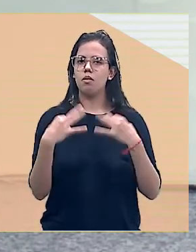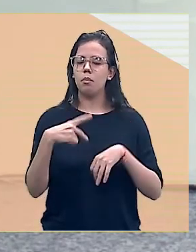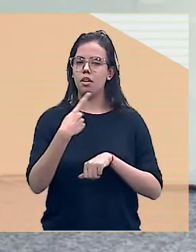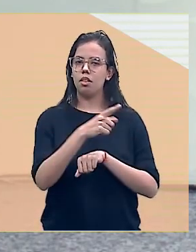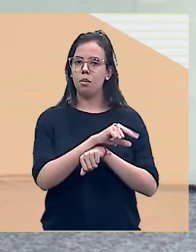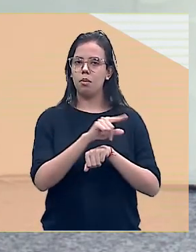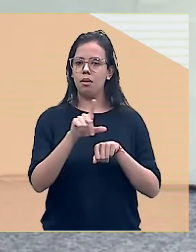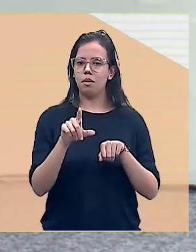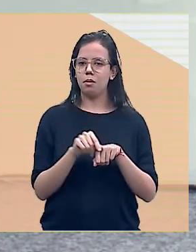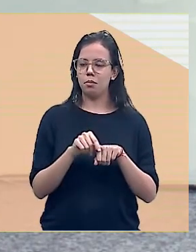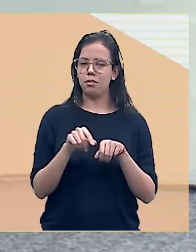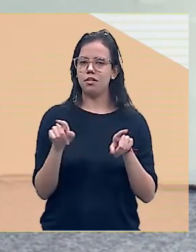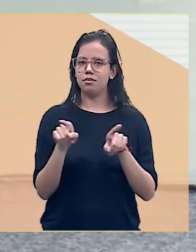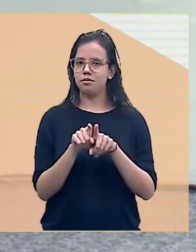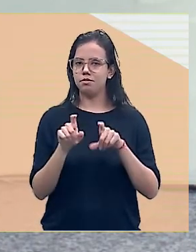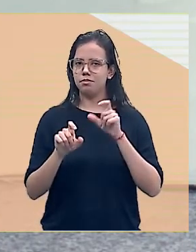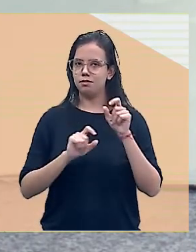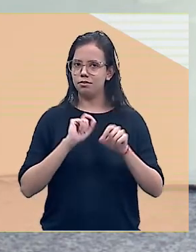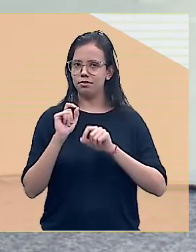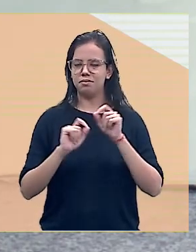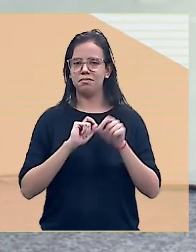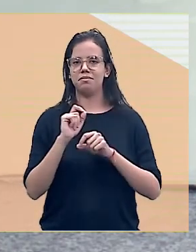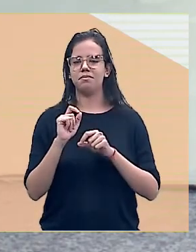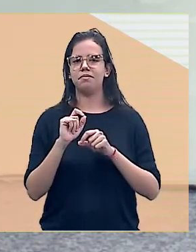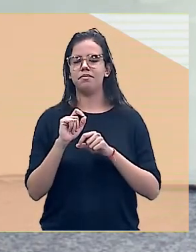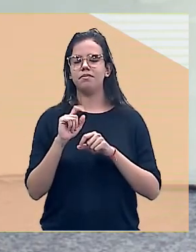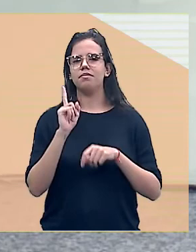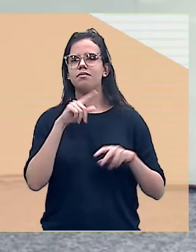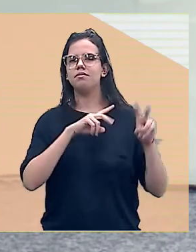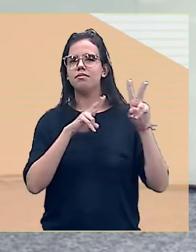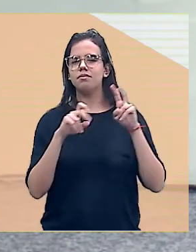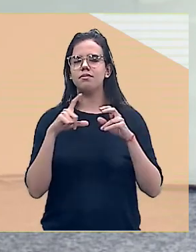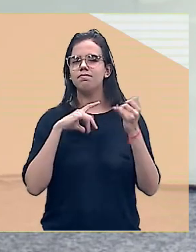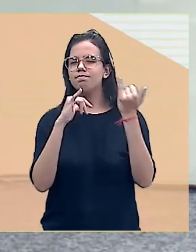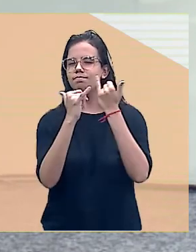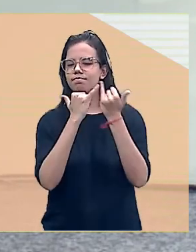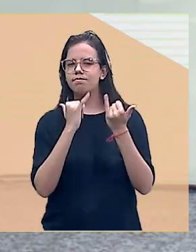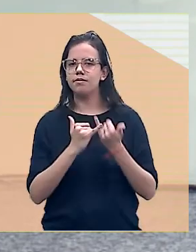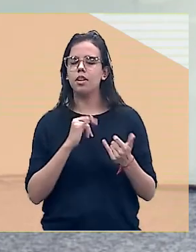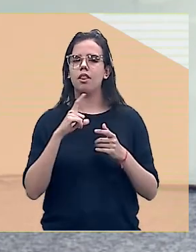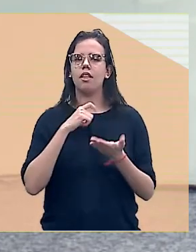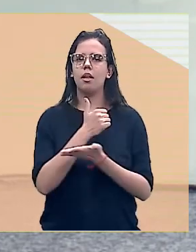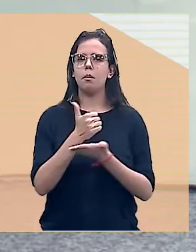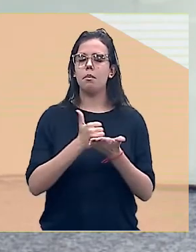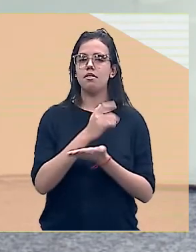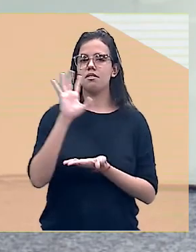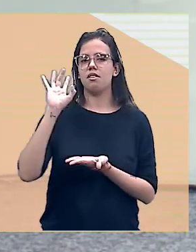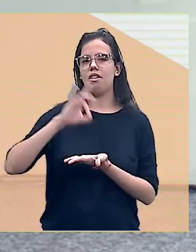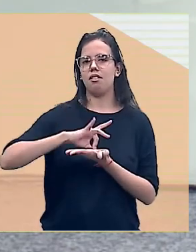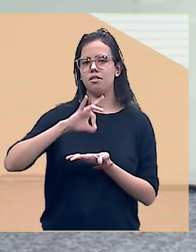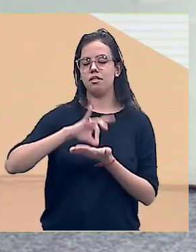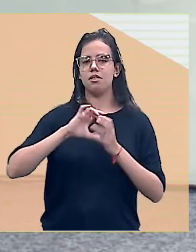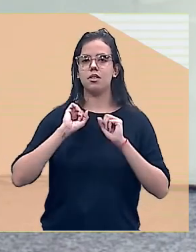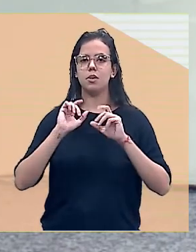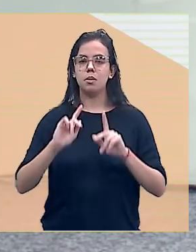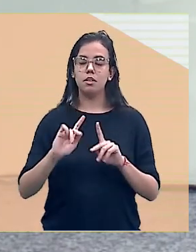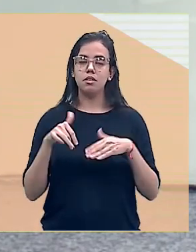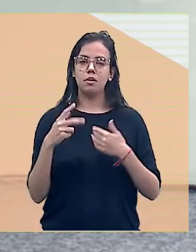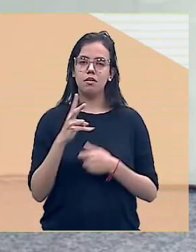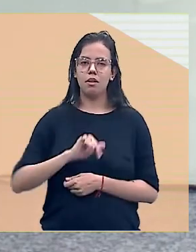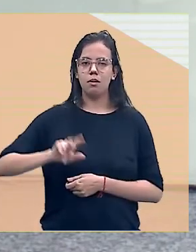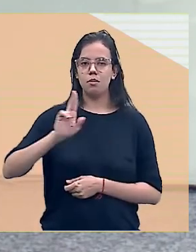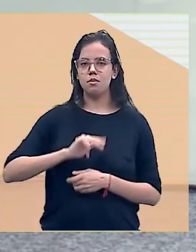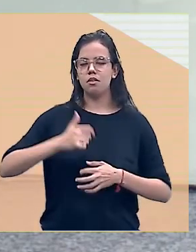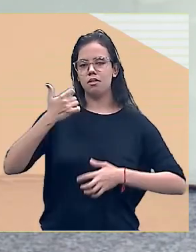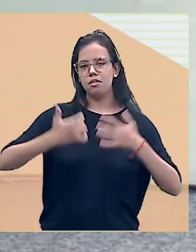a gente também um chama de repertórios verossimilhantes que são aqueles pautados na realidade Ok E aí você vai